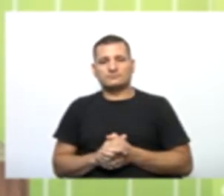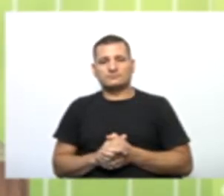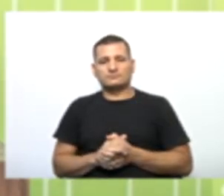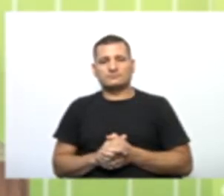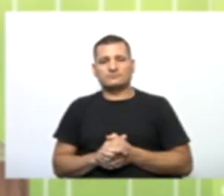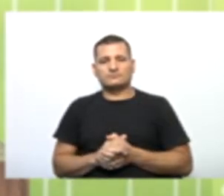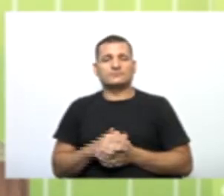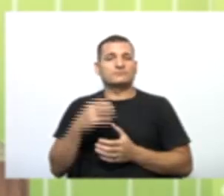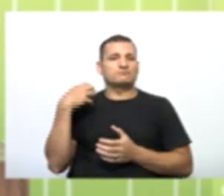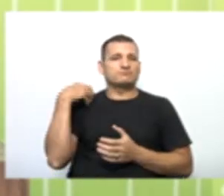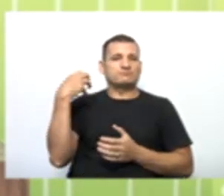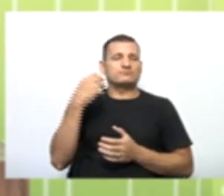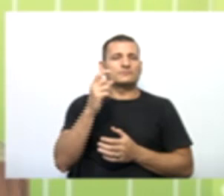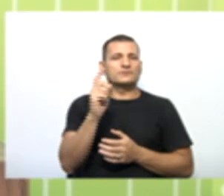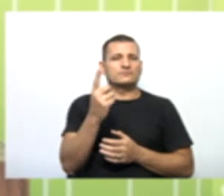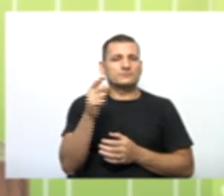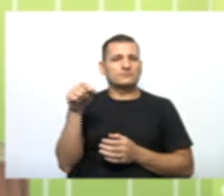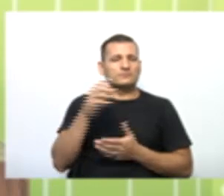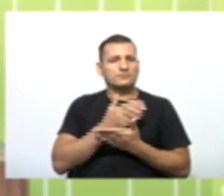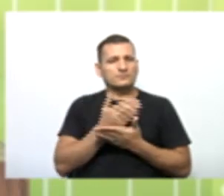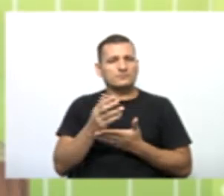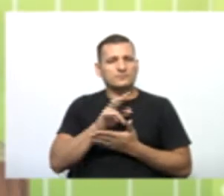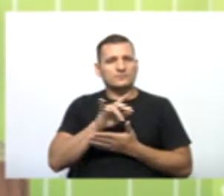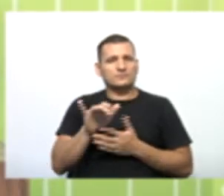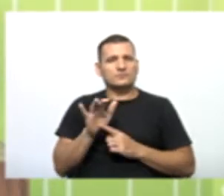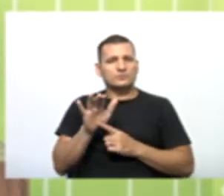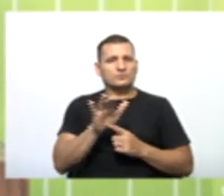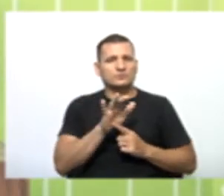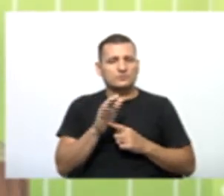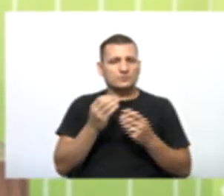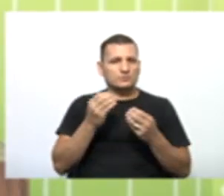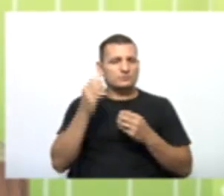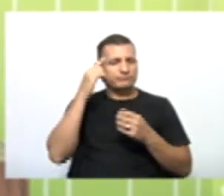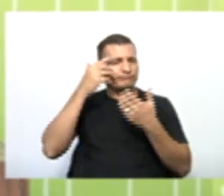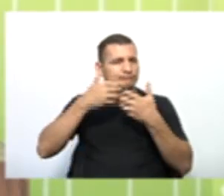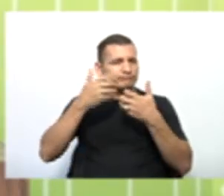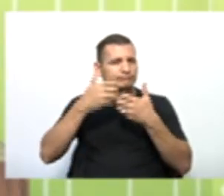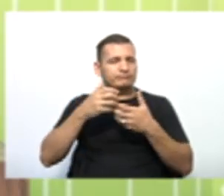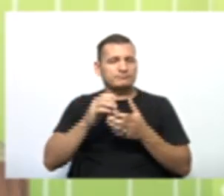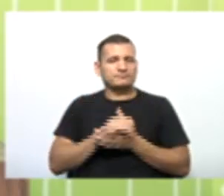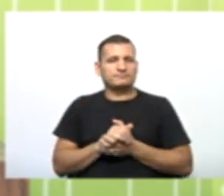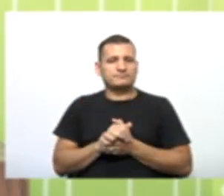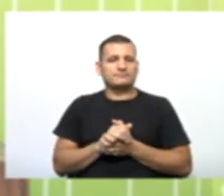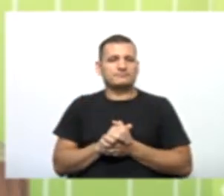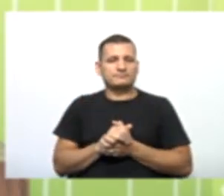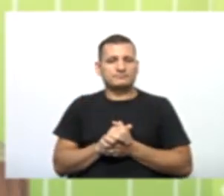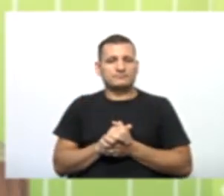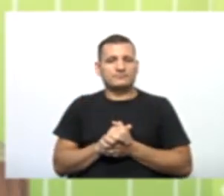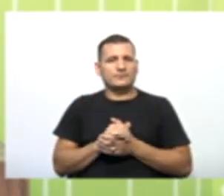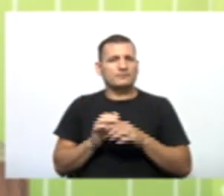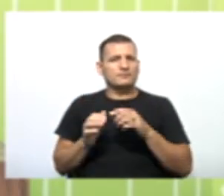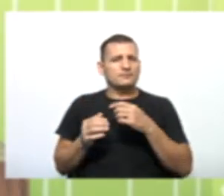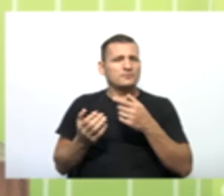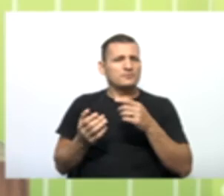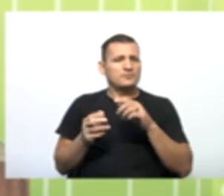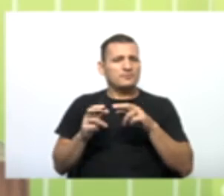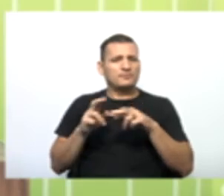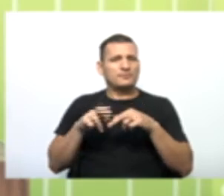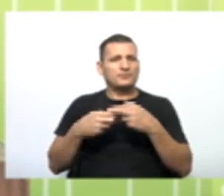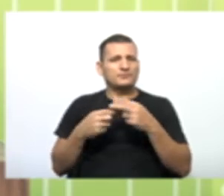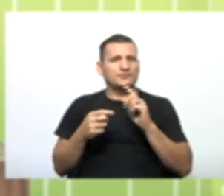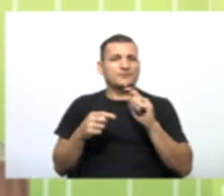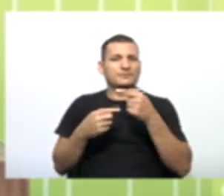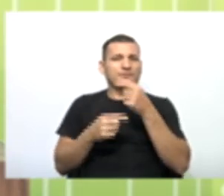bases e os fundamentos da ética e da moral daquele povo de Atenas. Chegam até a achar que ele é chato. Por isso que matam